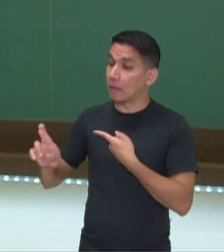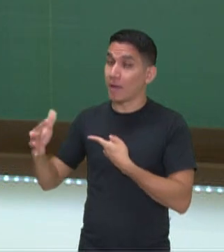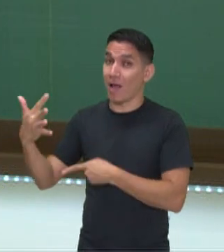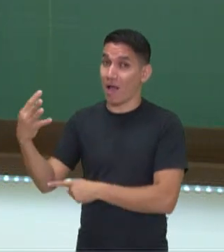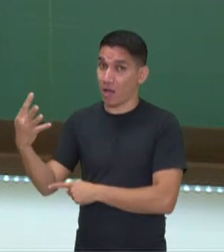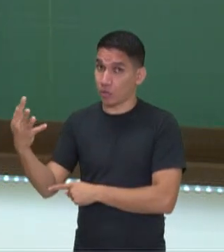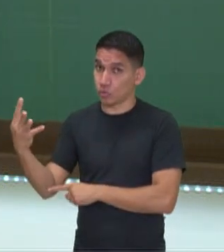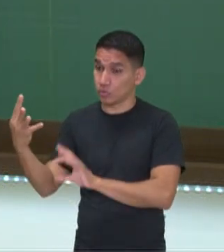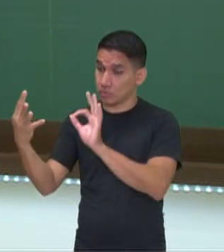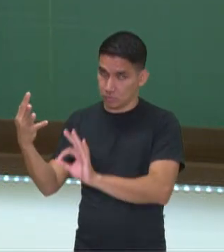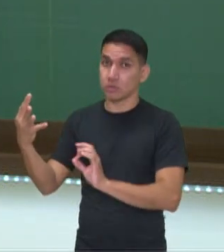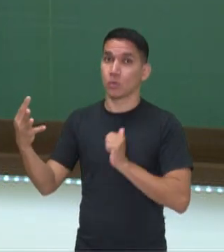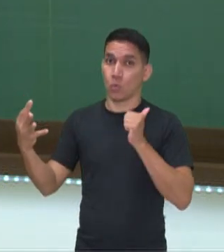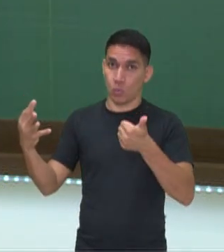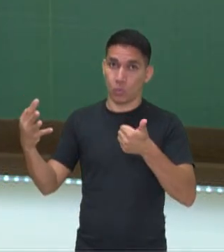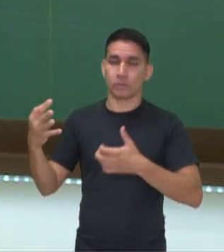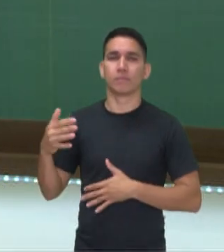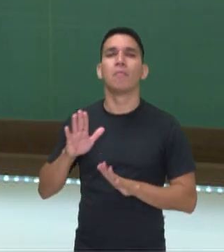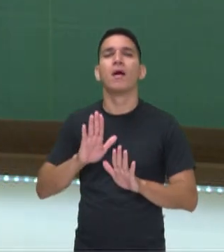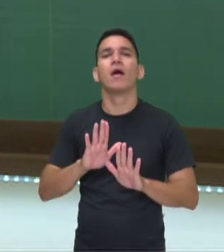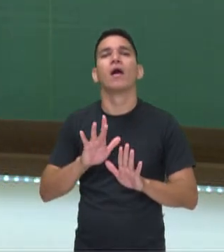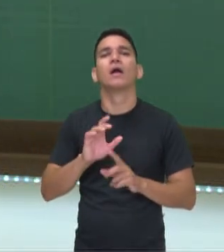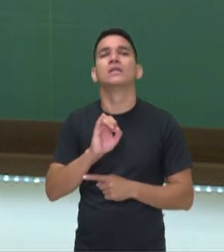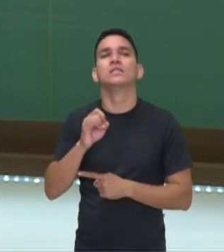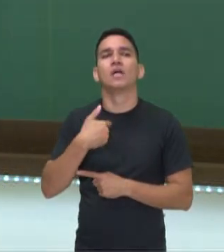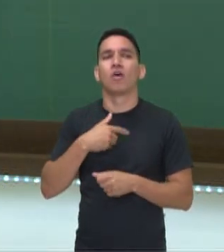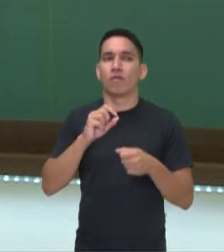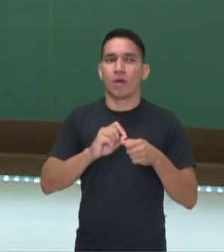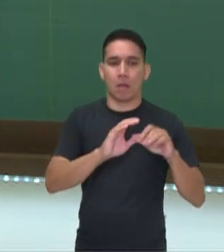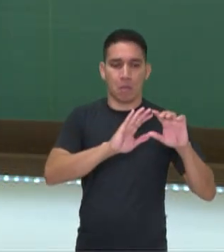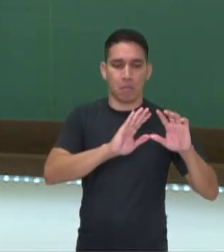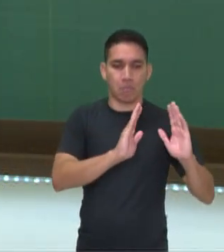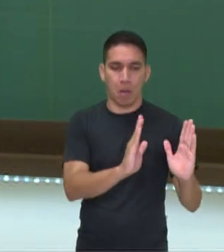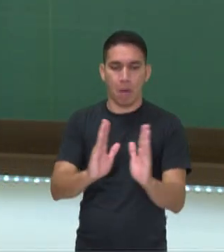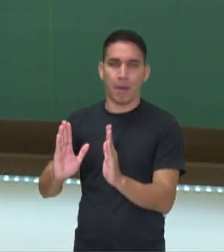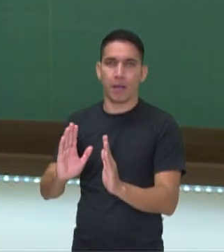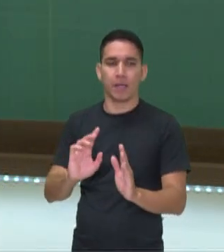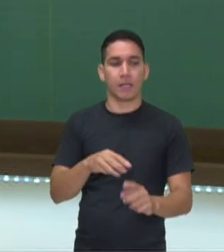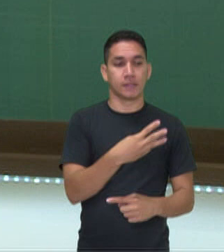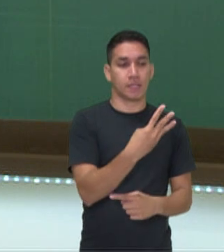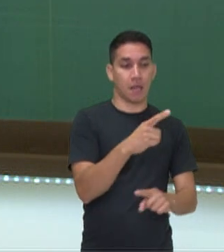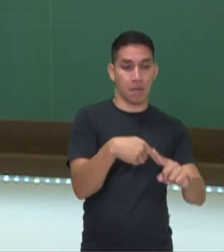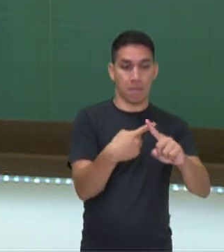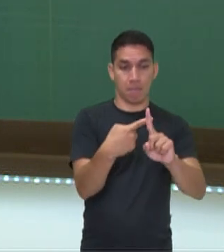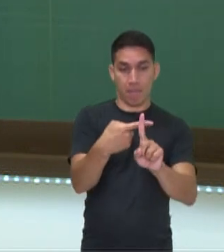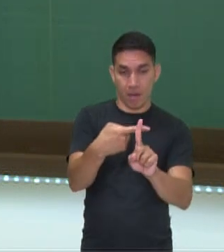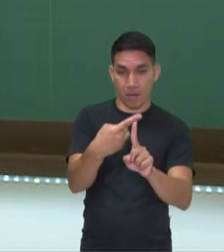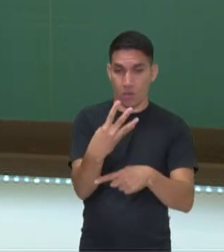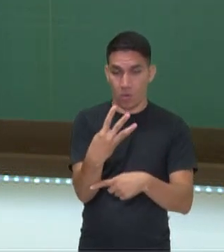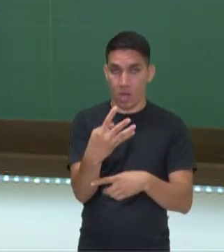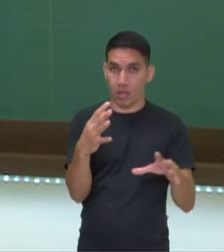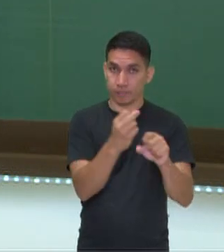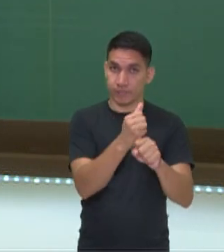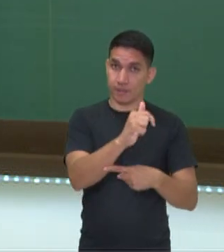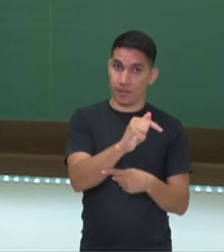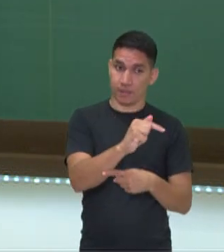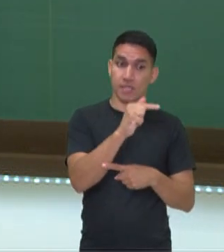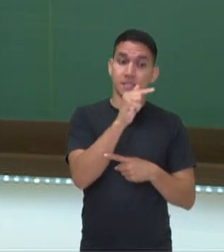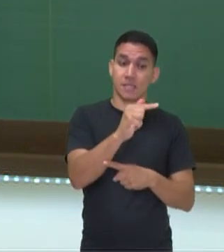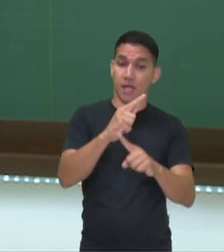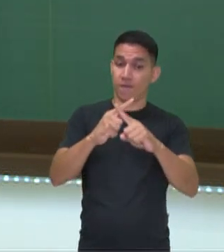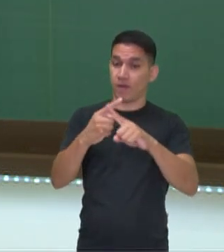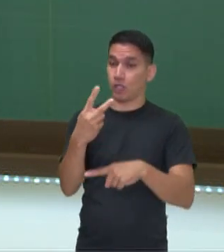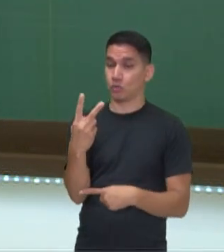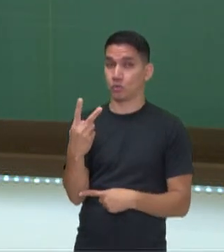14, certo? Mas, se eu fizer na ordem, por exemplo, 3 mais 4, 7, 7